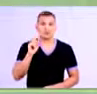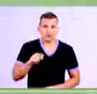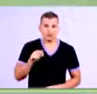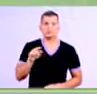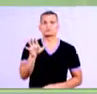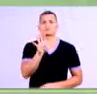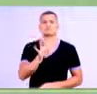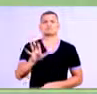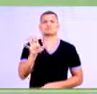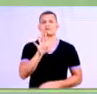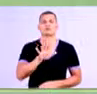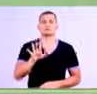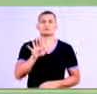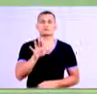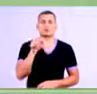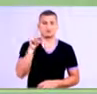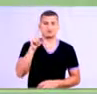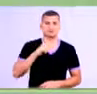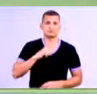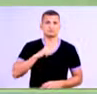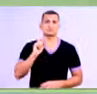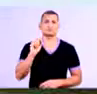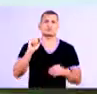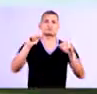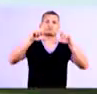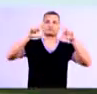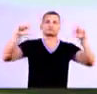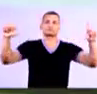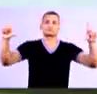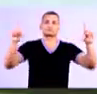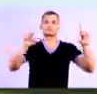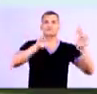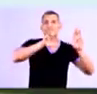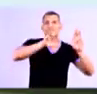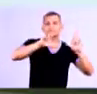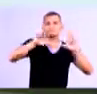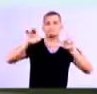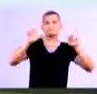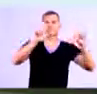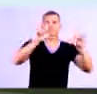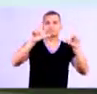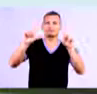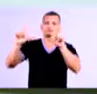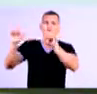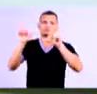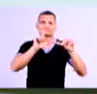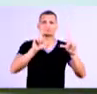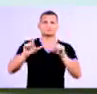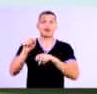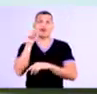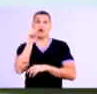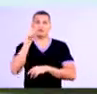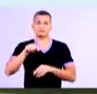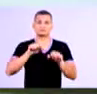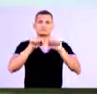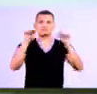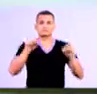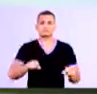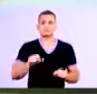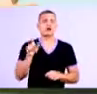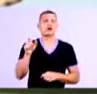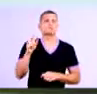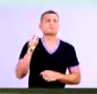que nós temos aqui é uma tela onde tem um monte de tela. Para o usuário, aquilo é o sistema. Ele não tem a